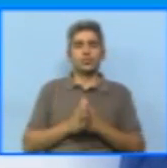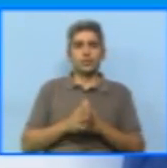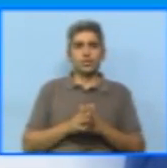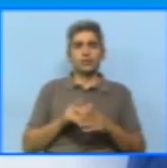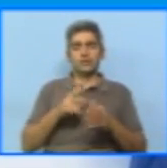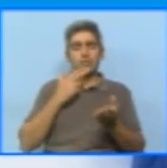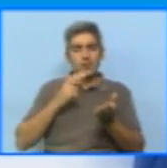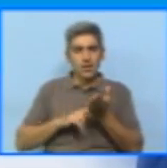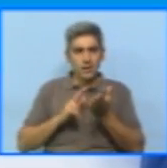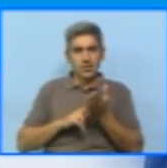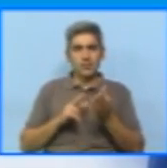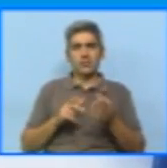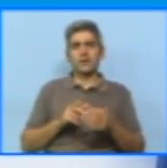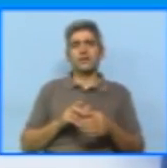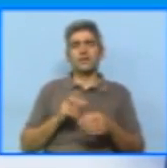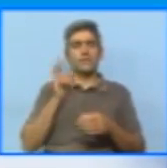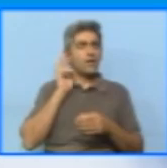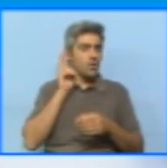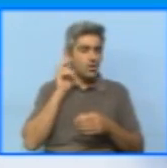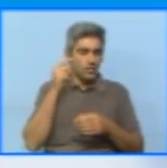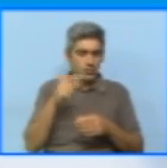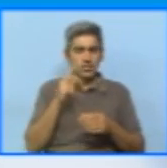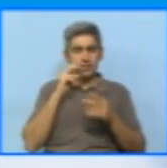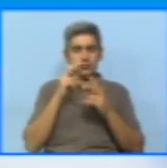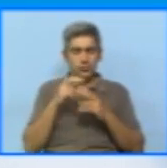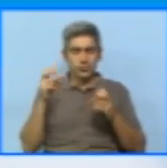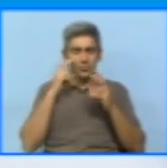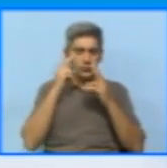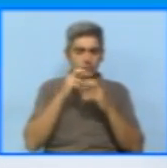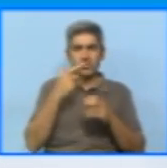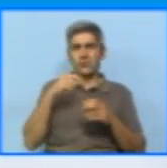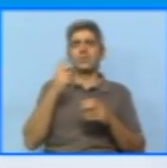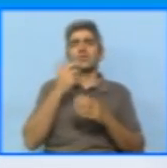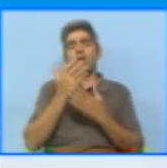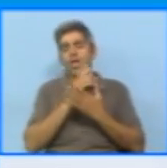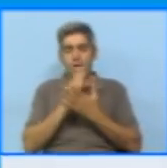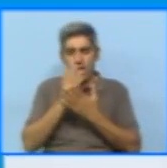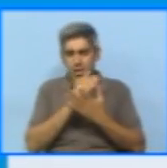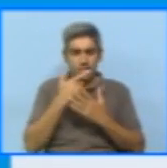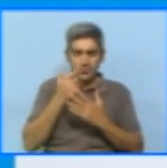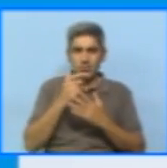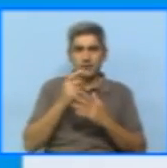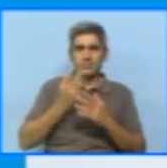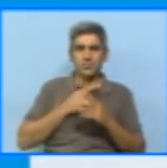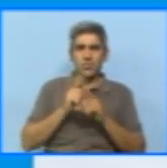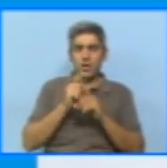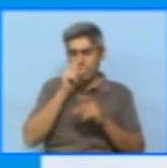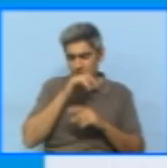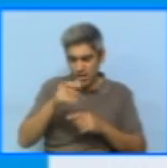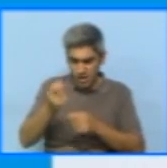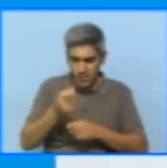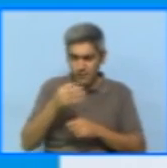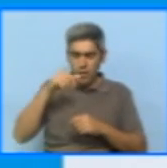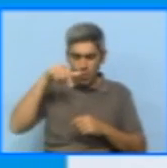nessa realidade valiosa que descobrimos. E aí não podemos hesitar. Temos que fazer como o camponês. Sim,